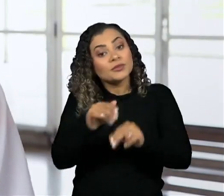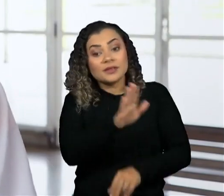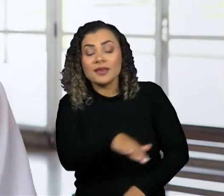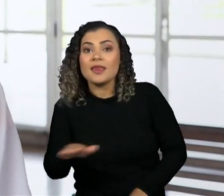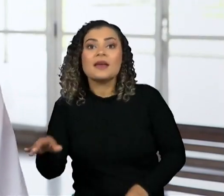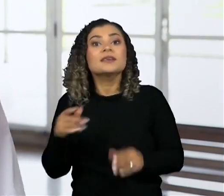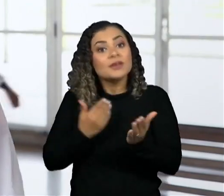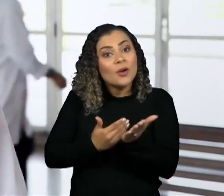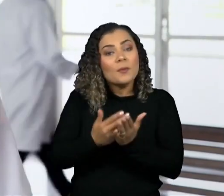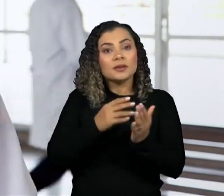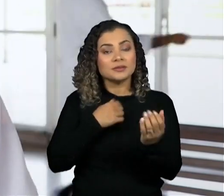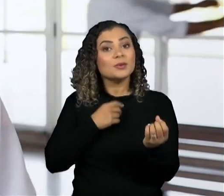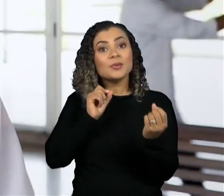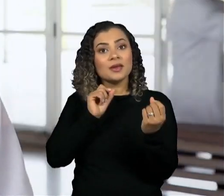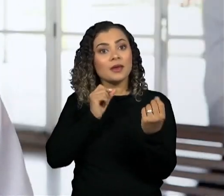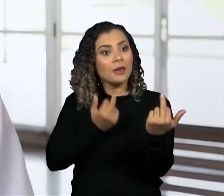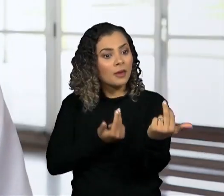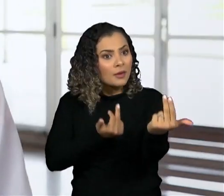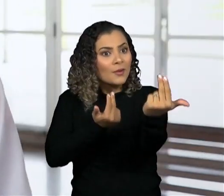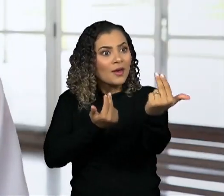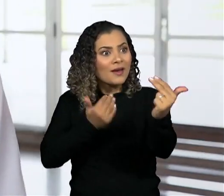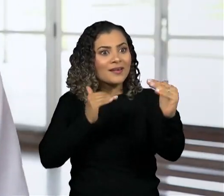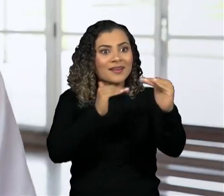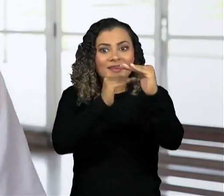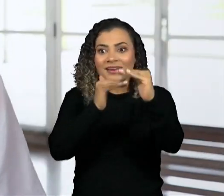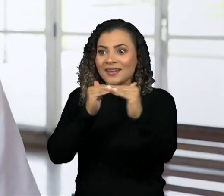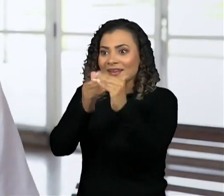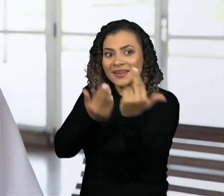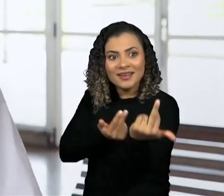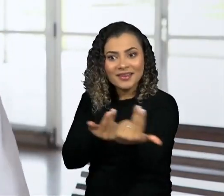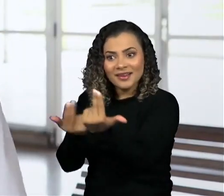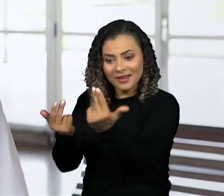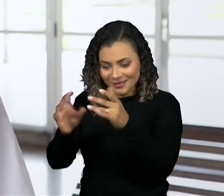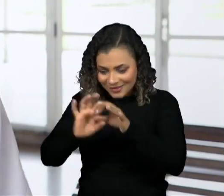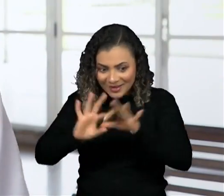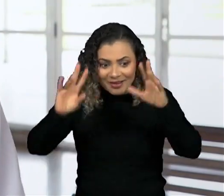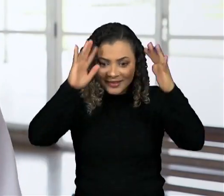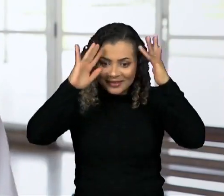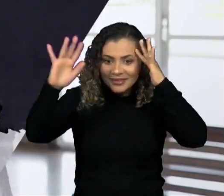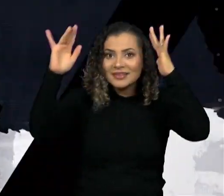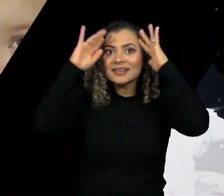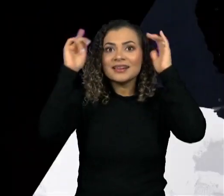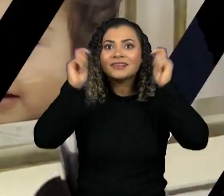se reconheçam, a gente também possibilita que elas possam ser o que elas quiserem, porque elas estão vendo na prática.